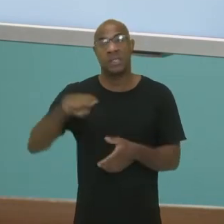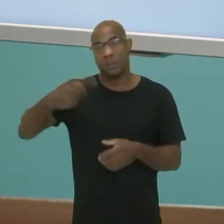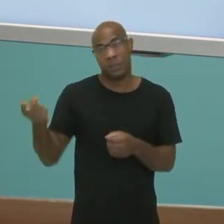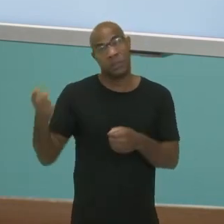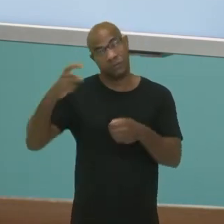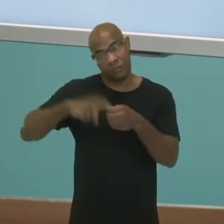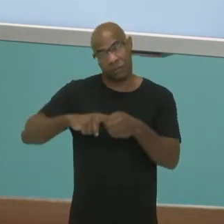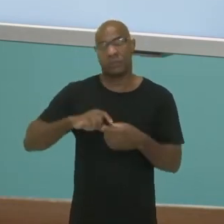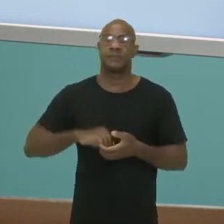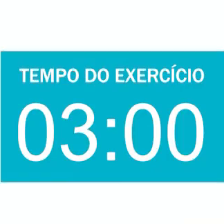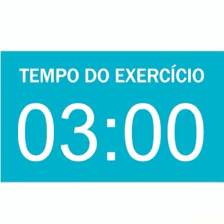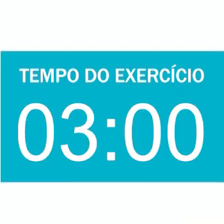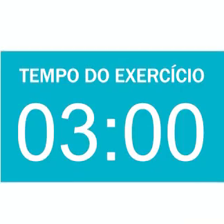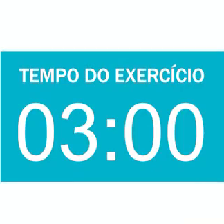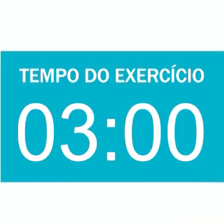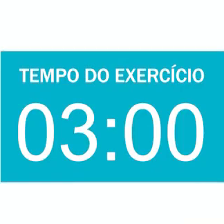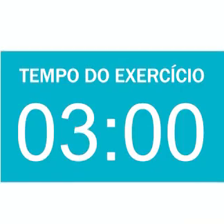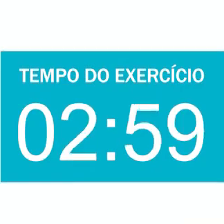volvemos!